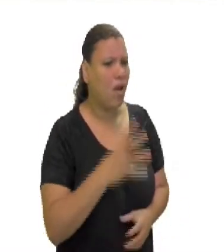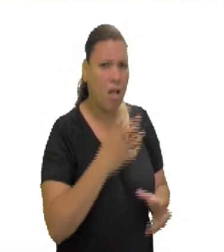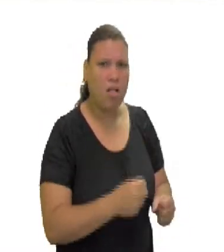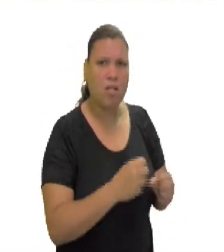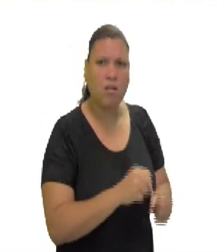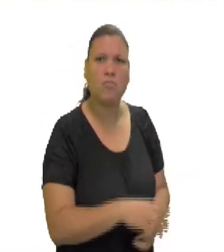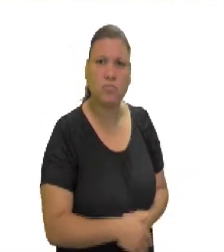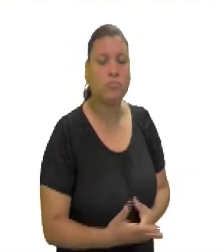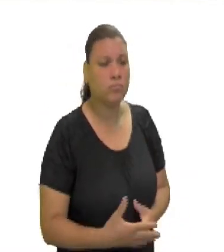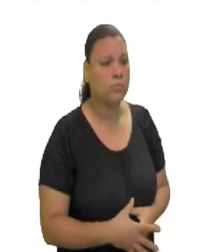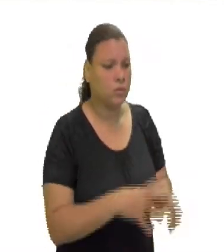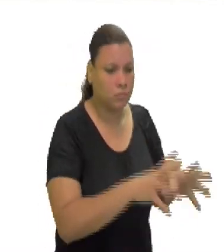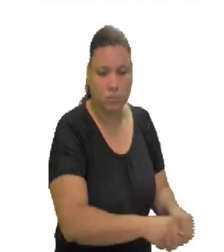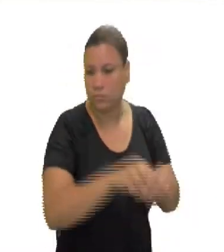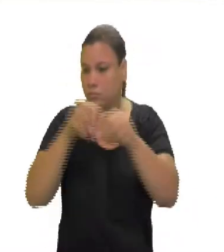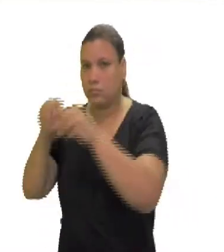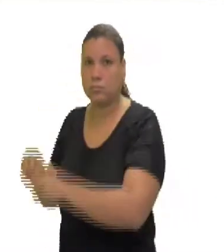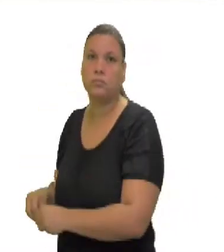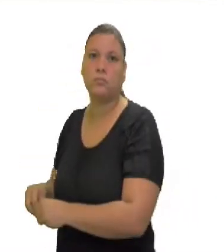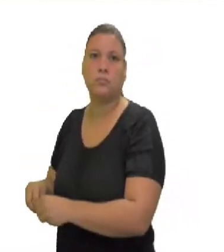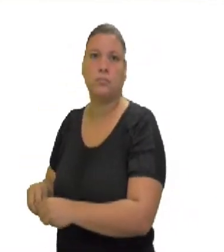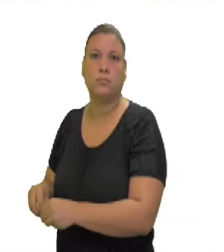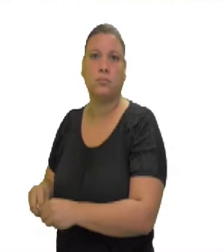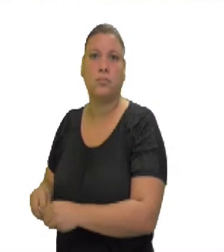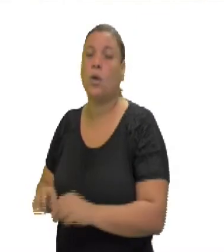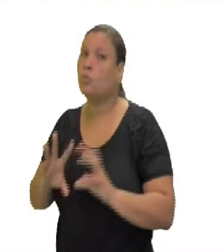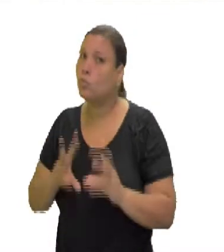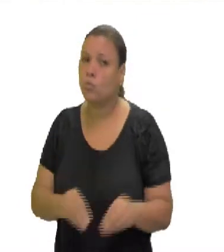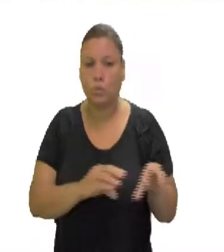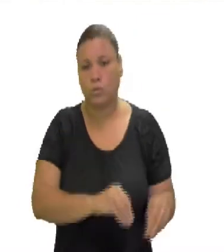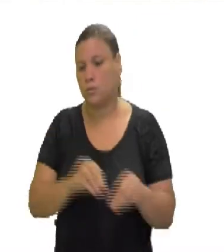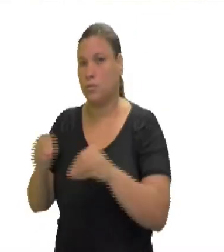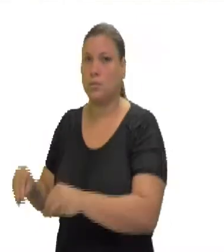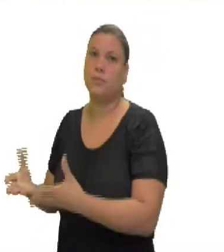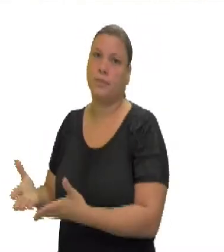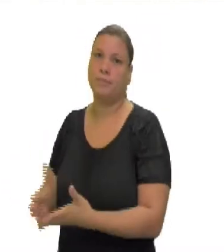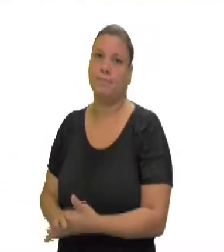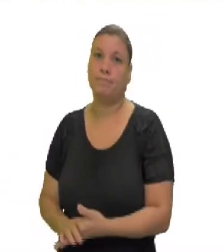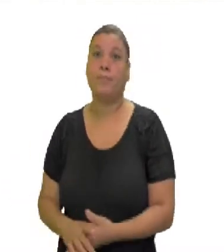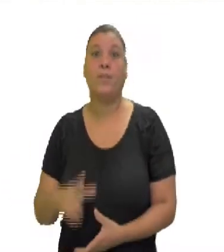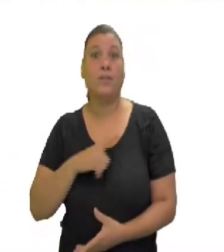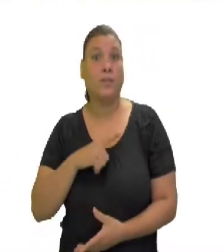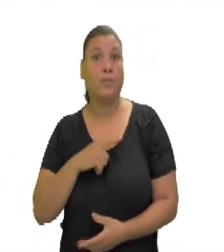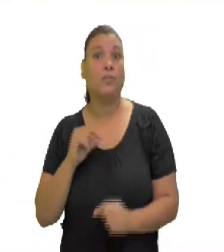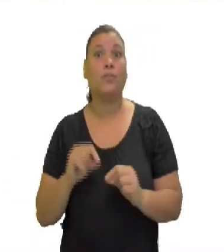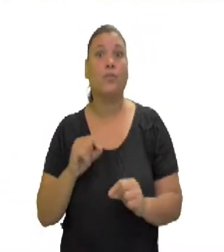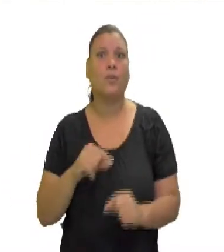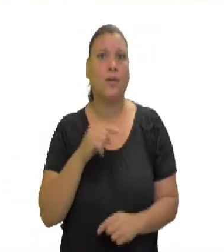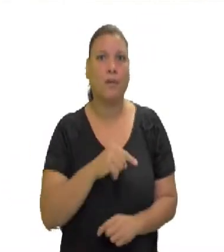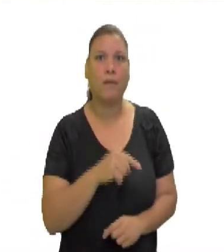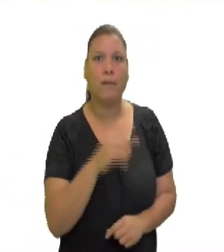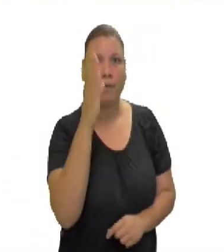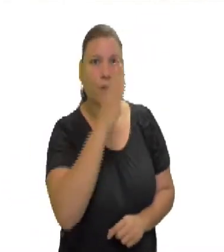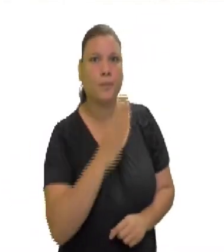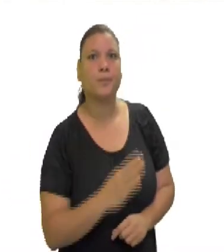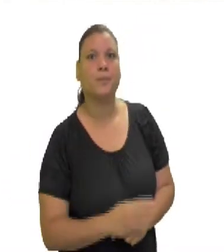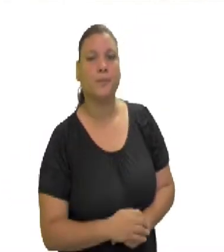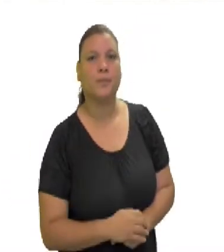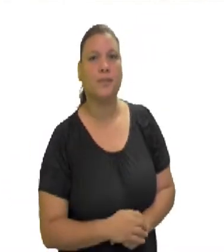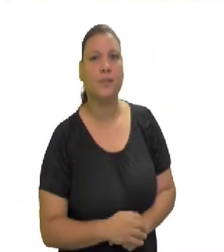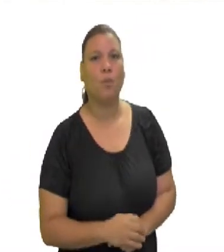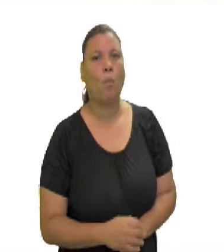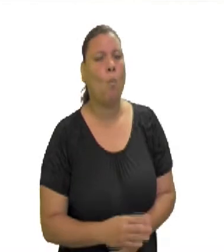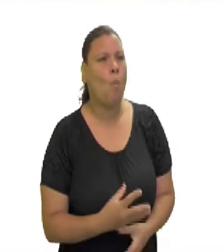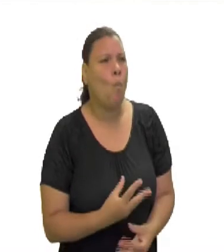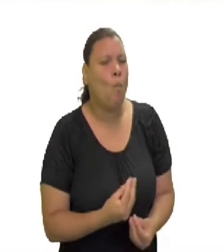fase muito boa em relação à produção de cana-de-açúcar. A cana-de-açúcar era uma produção muito grande